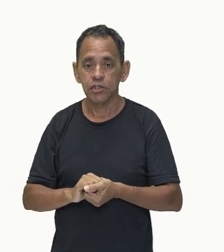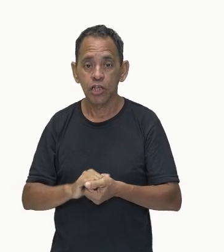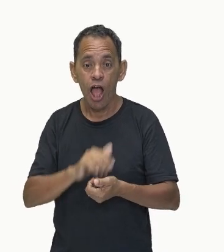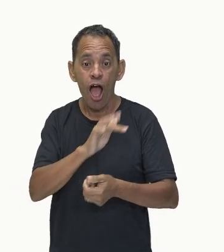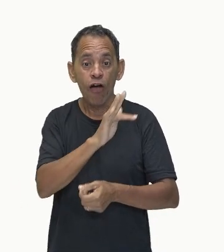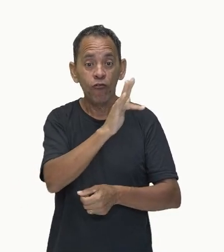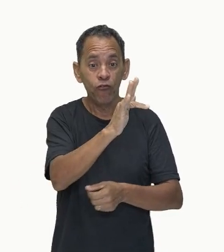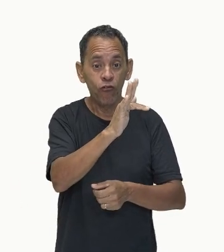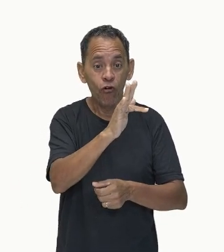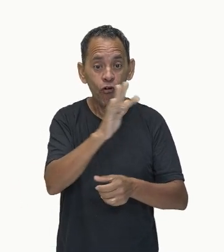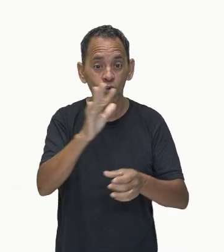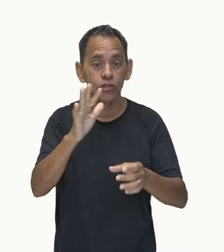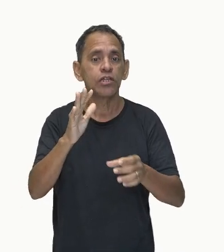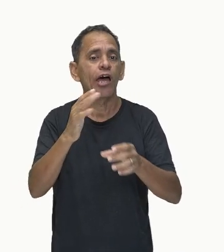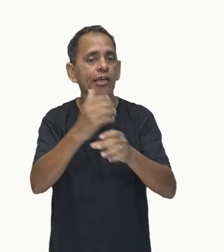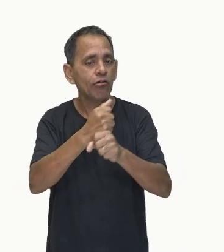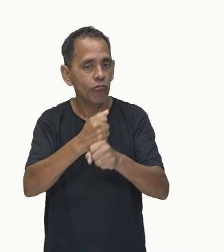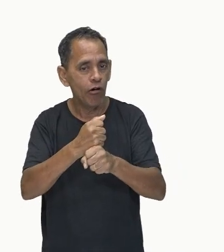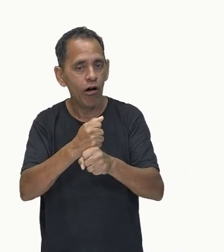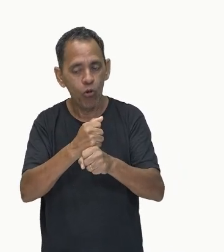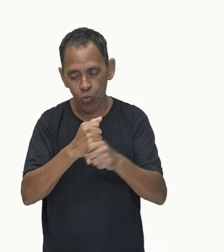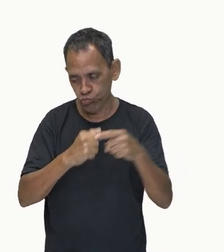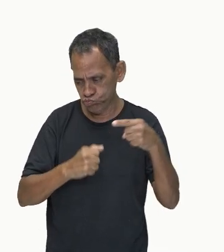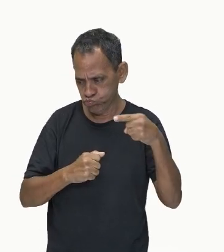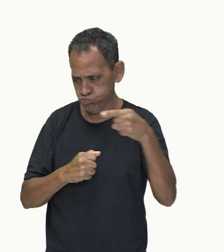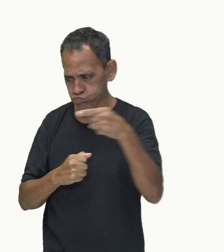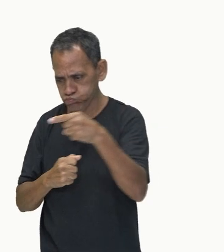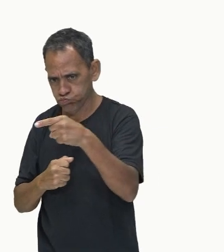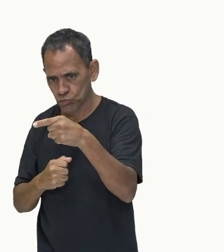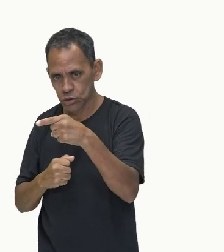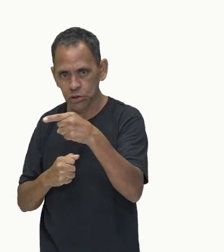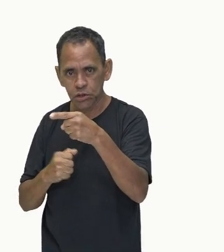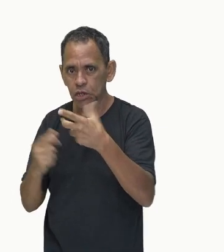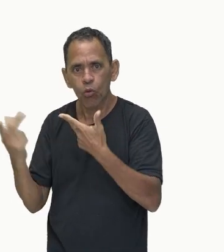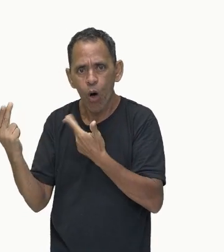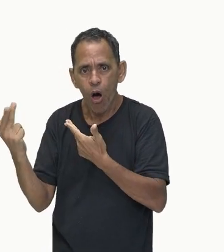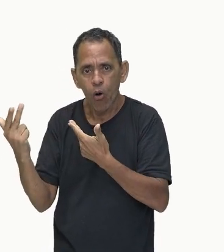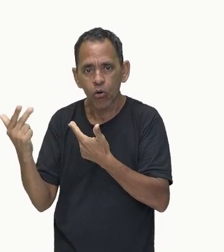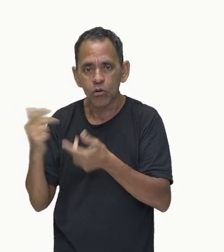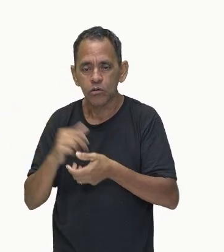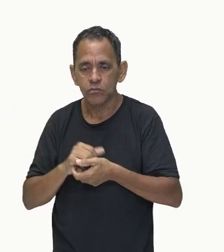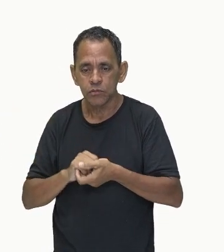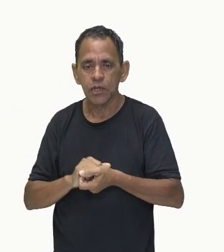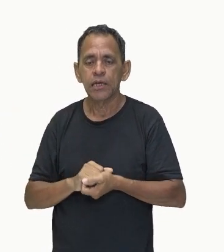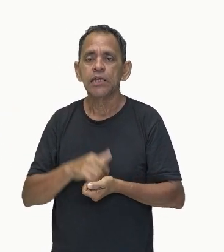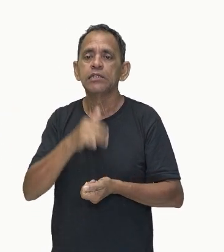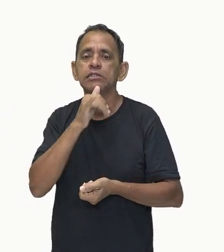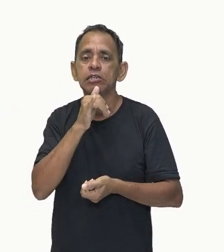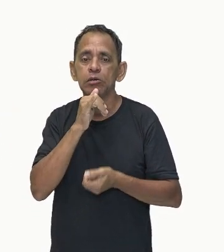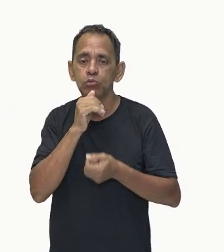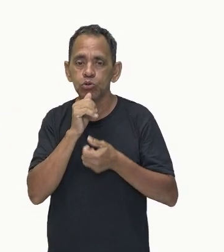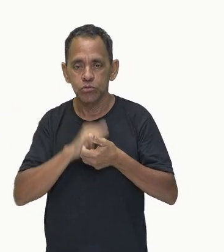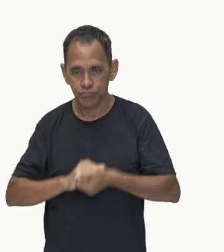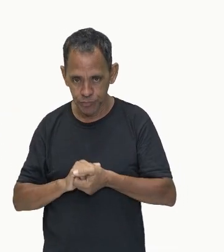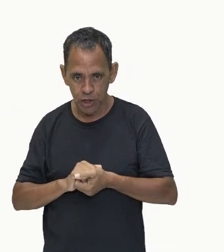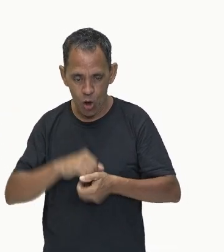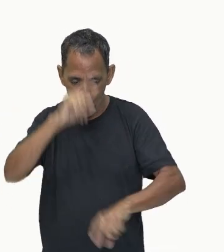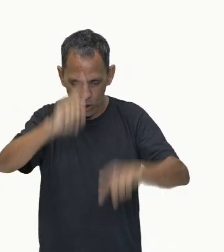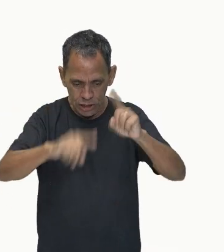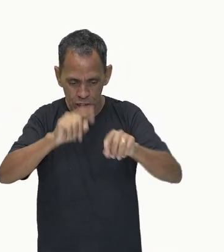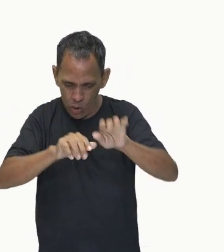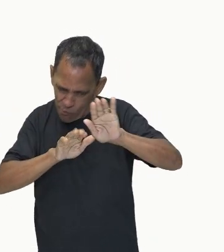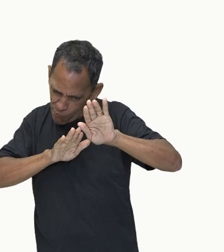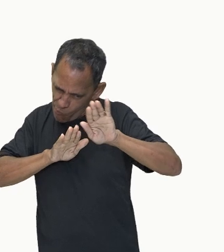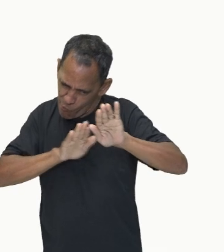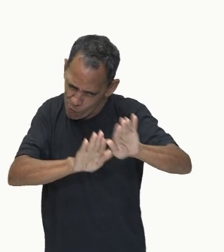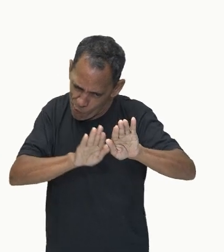do deslocamento, tá? Eu empurro para a direita, o corpo se desloca para a direita.